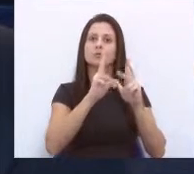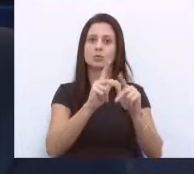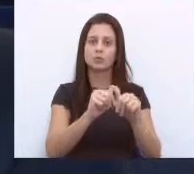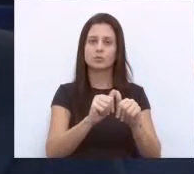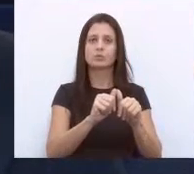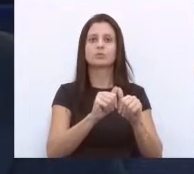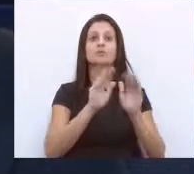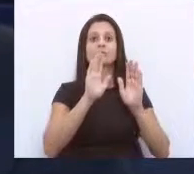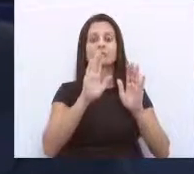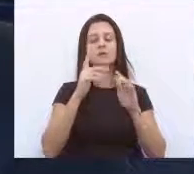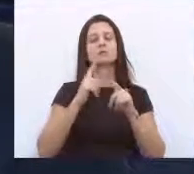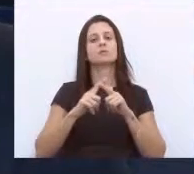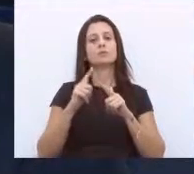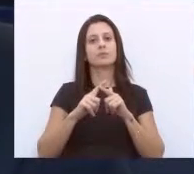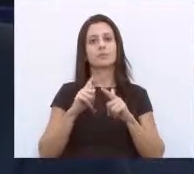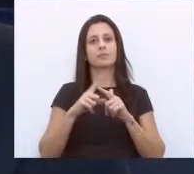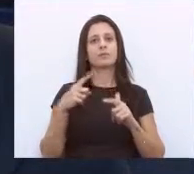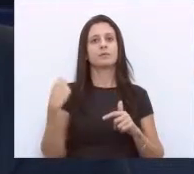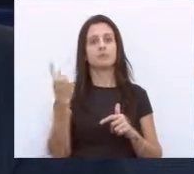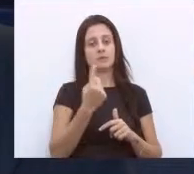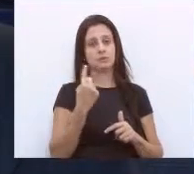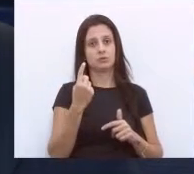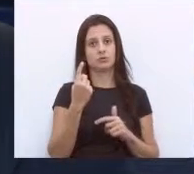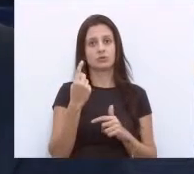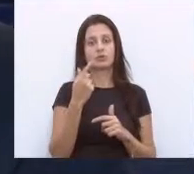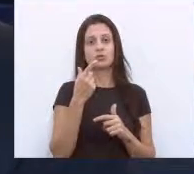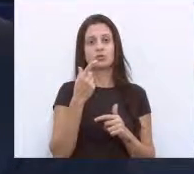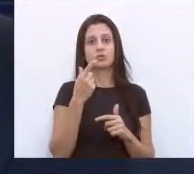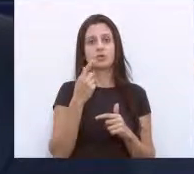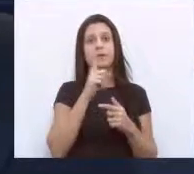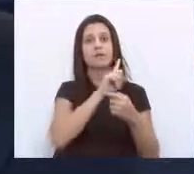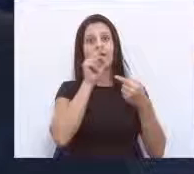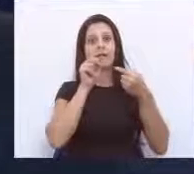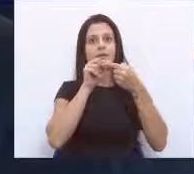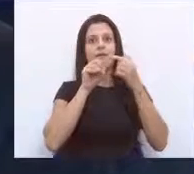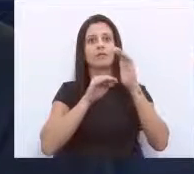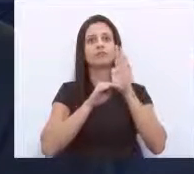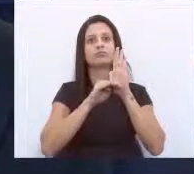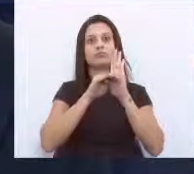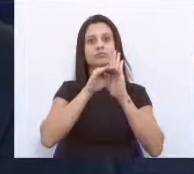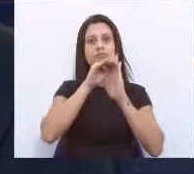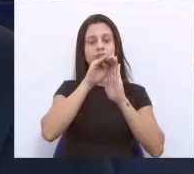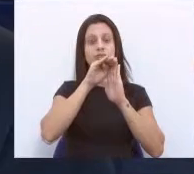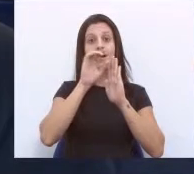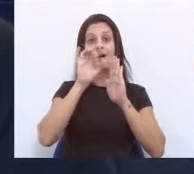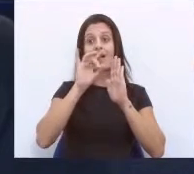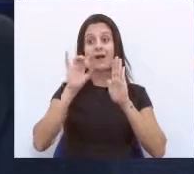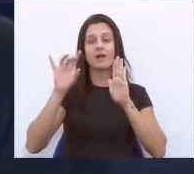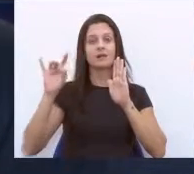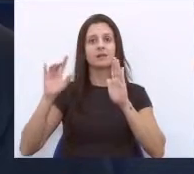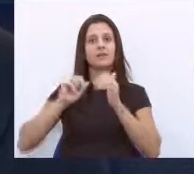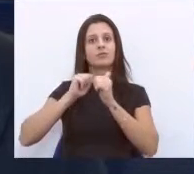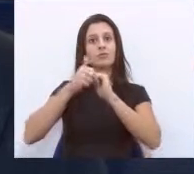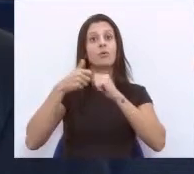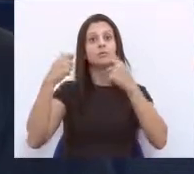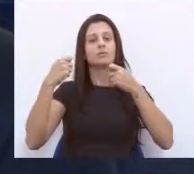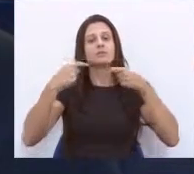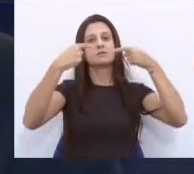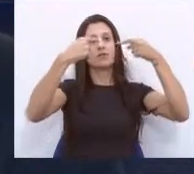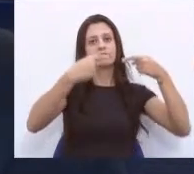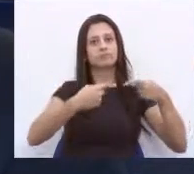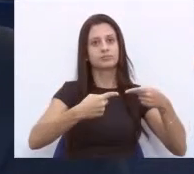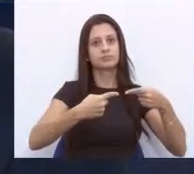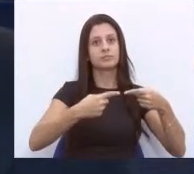programa o problema é que quando você atinge um certo nível cada atleta você tem que disputar essa disputa se